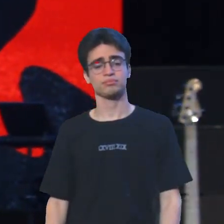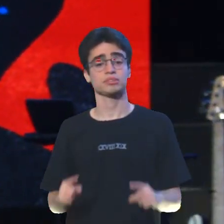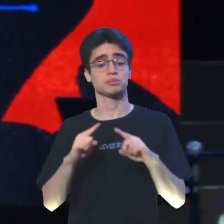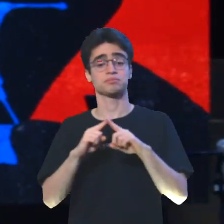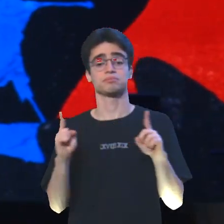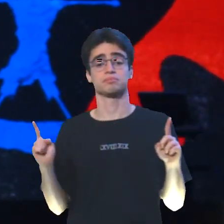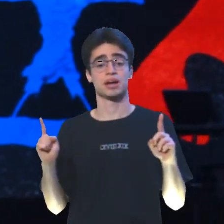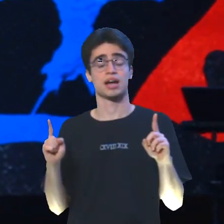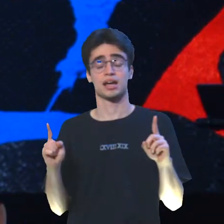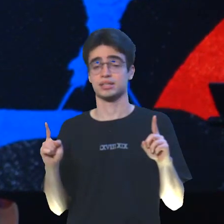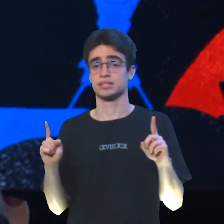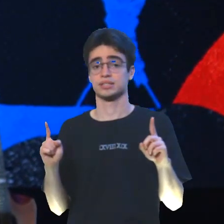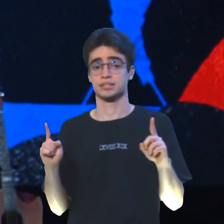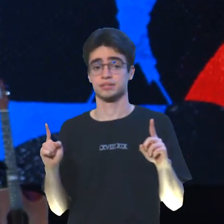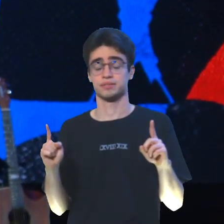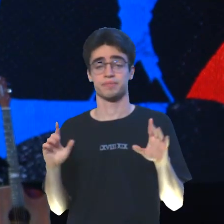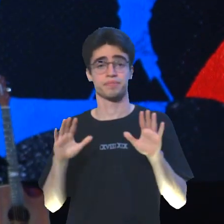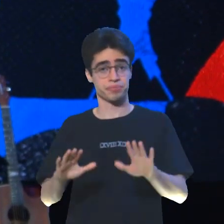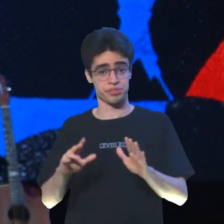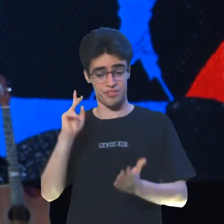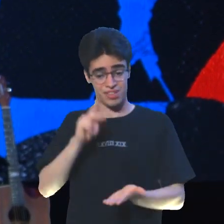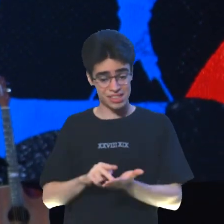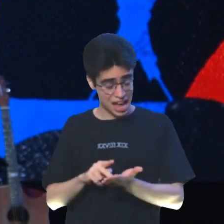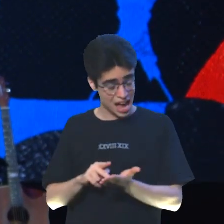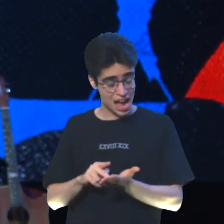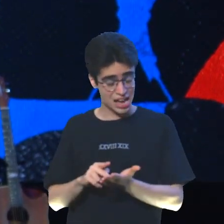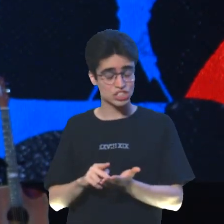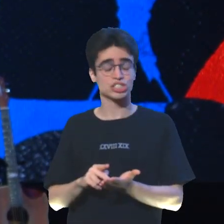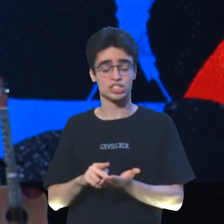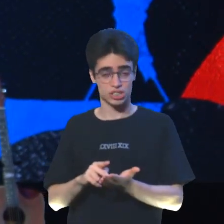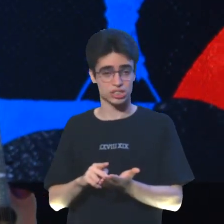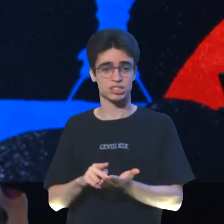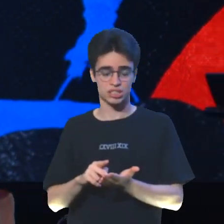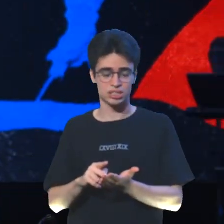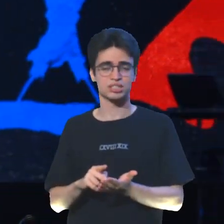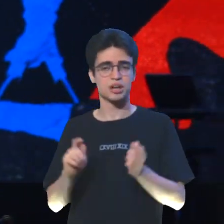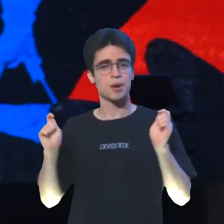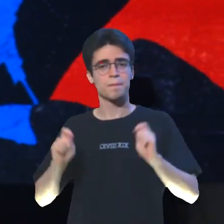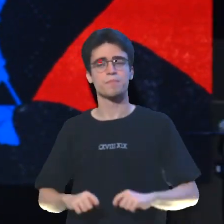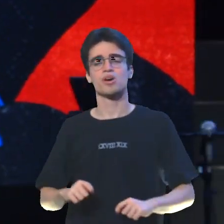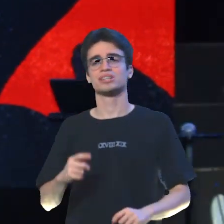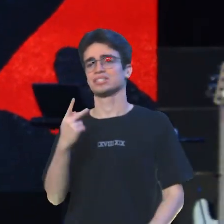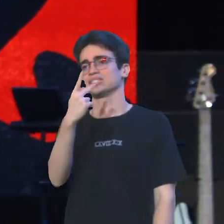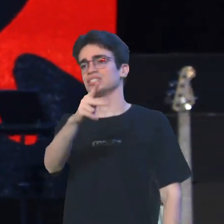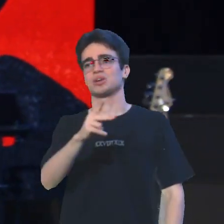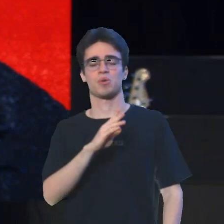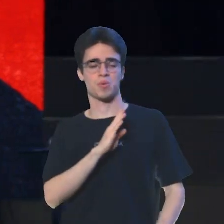mas a verdade é que ela pode ser vindo do seu coração.